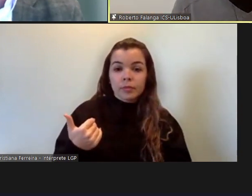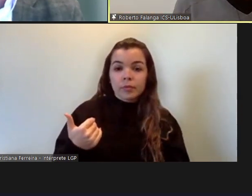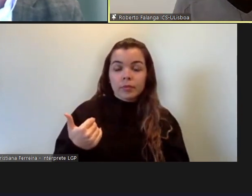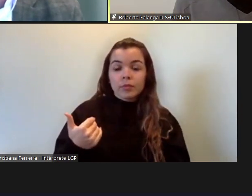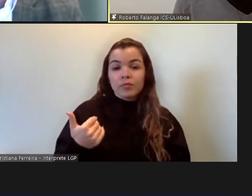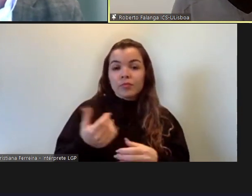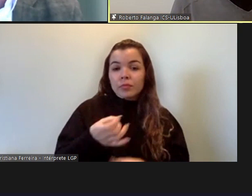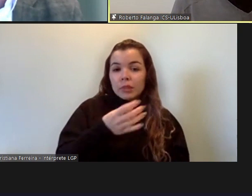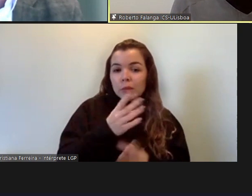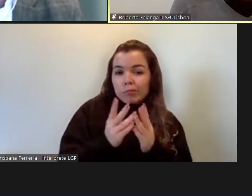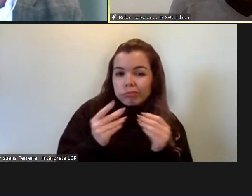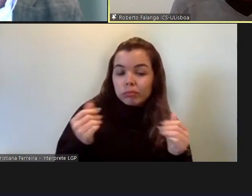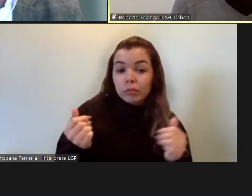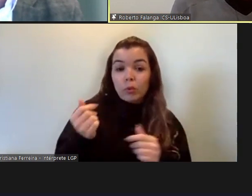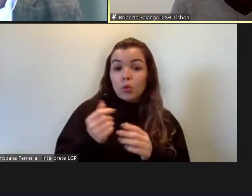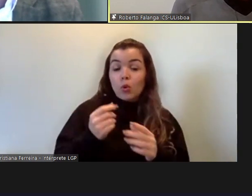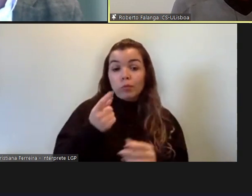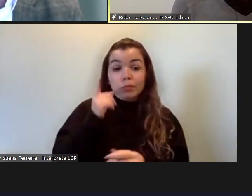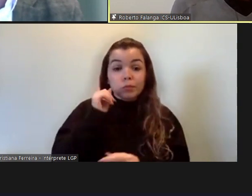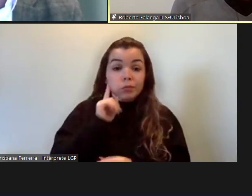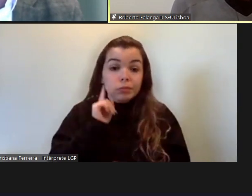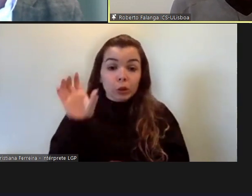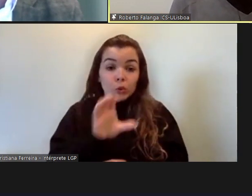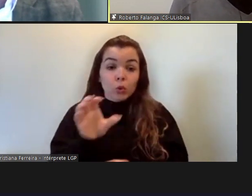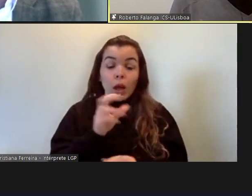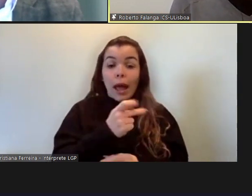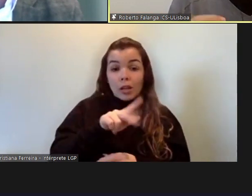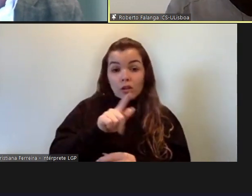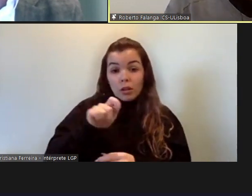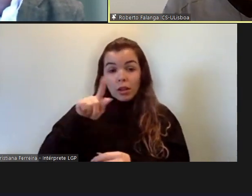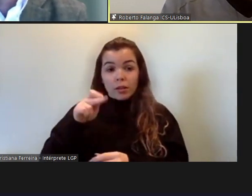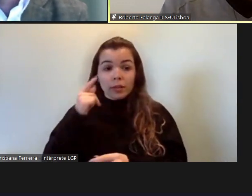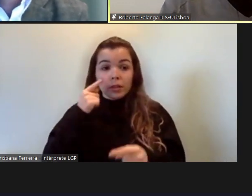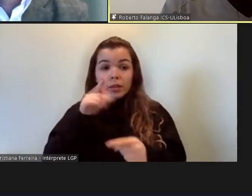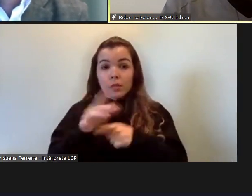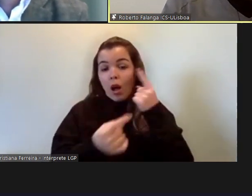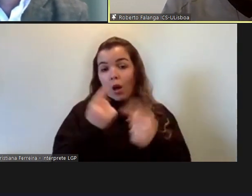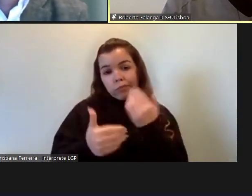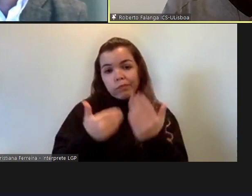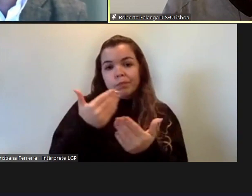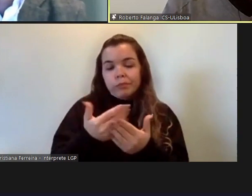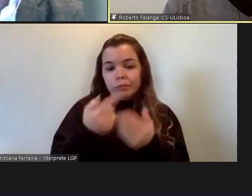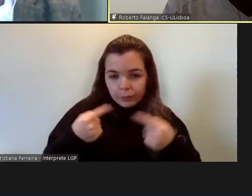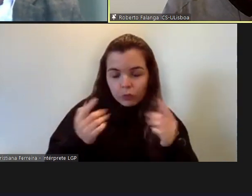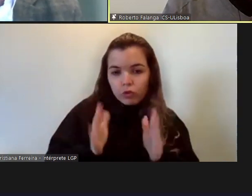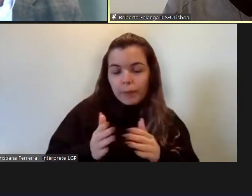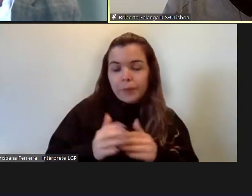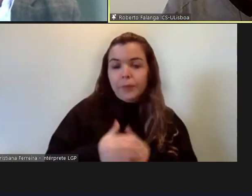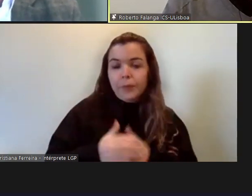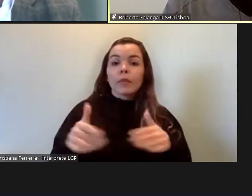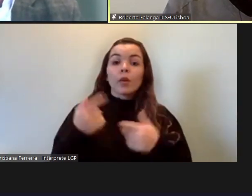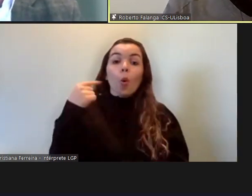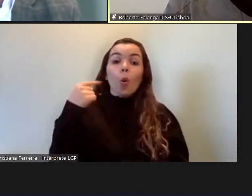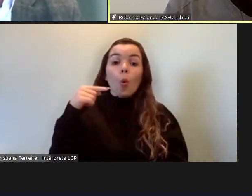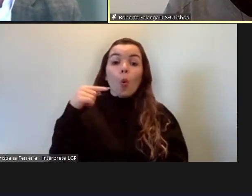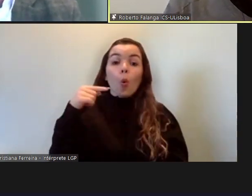difundir-se de forma importante. A Ângela deu aqui alguns exemplos. O único caso que temos de